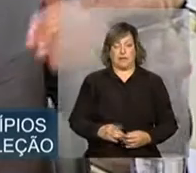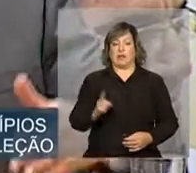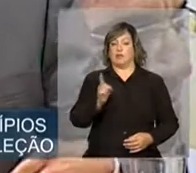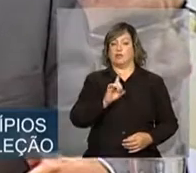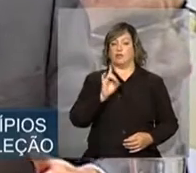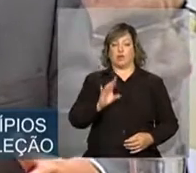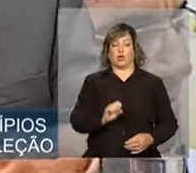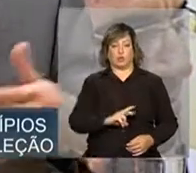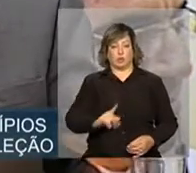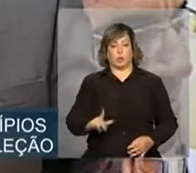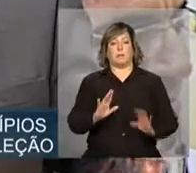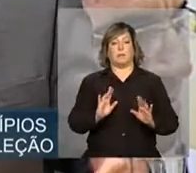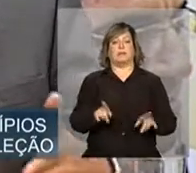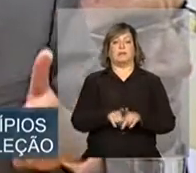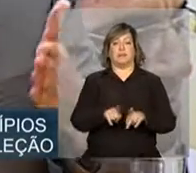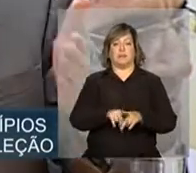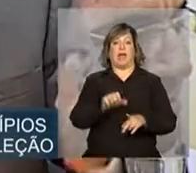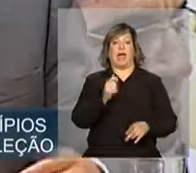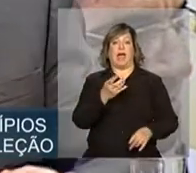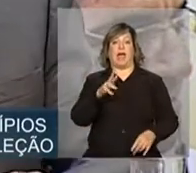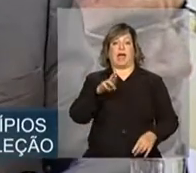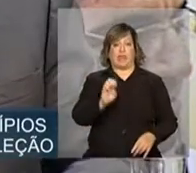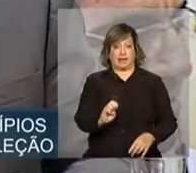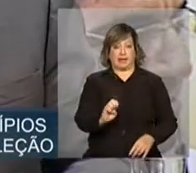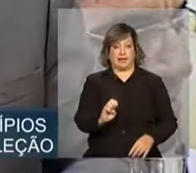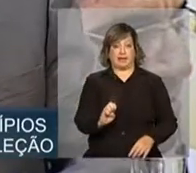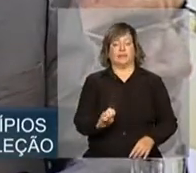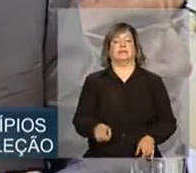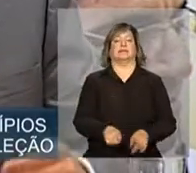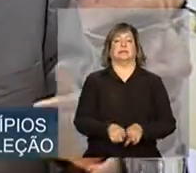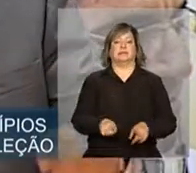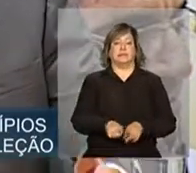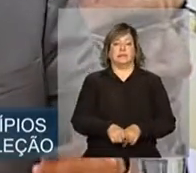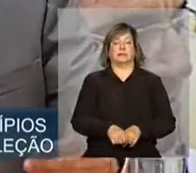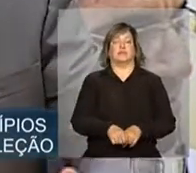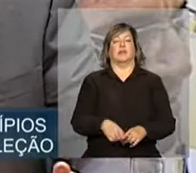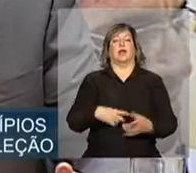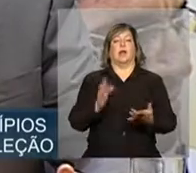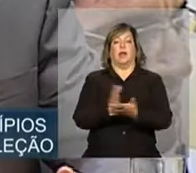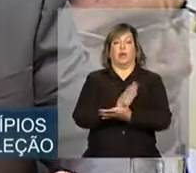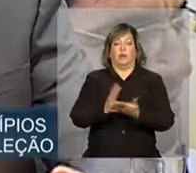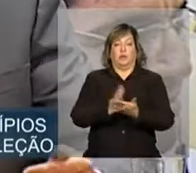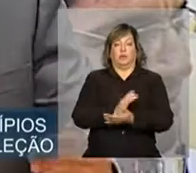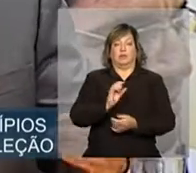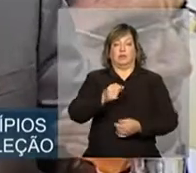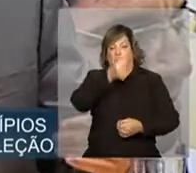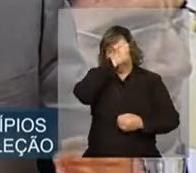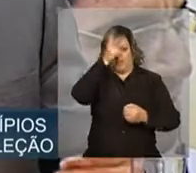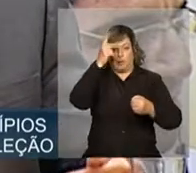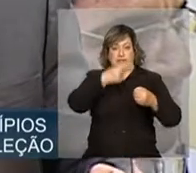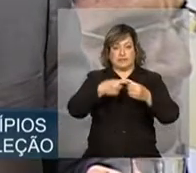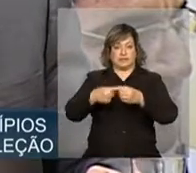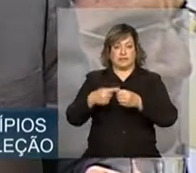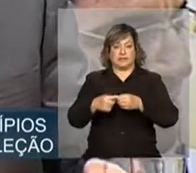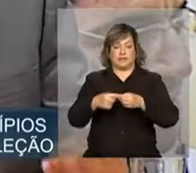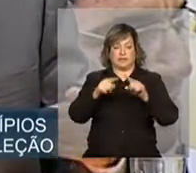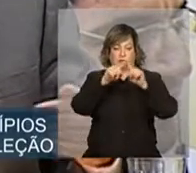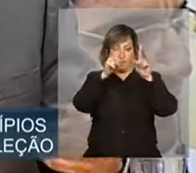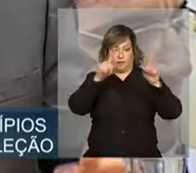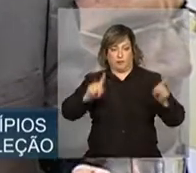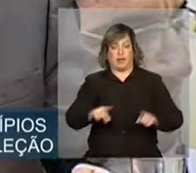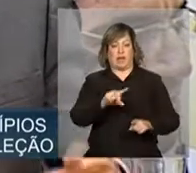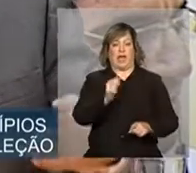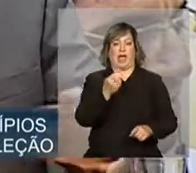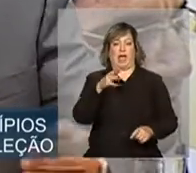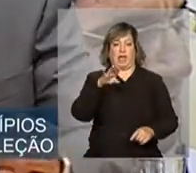fronteira sul Mas até a fronteira do Acre um exemplo que eu tenho show bastante atenção por exemplo alguns municípios de fronteira do Acre Fronteira de